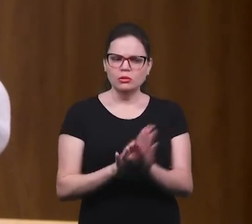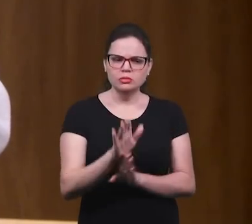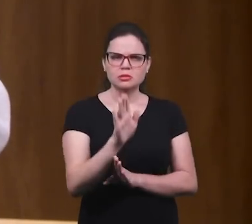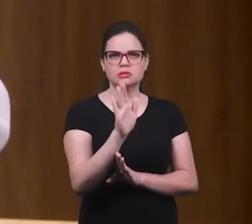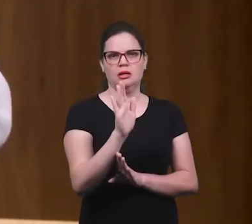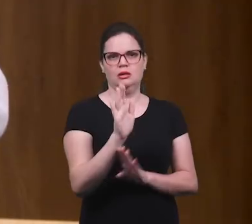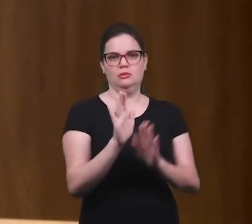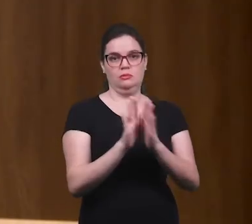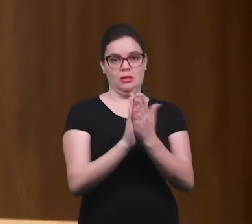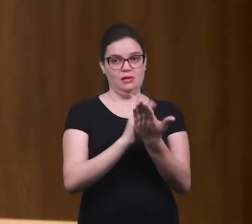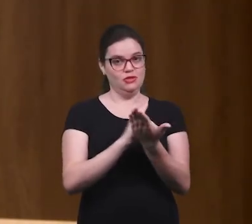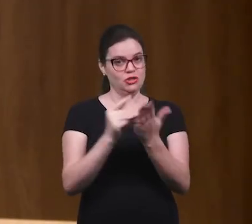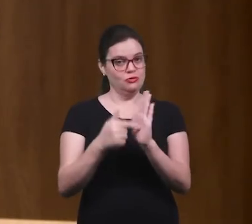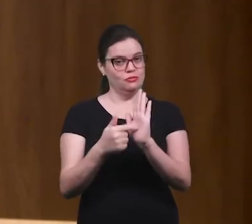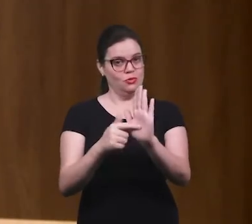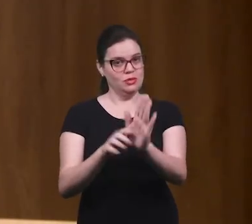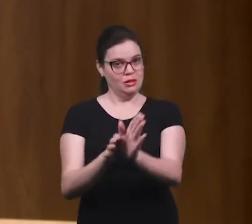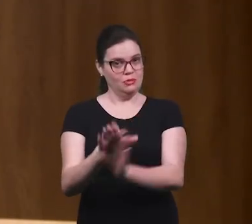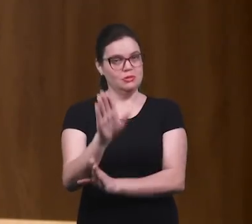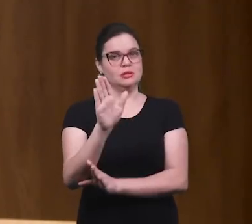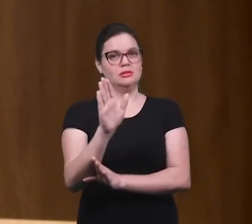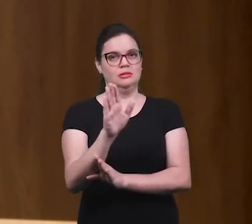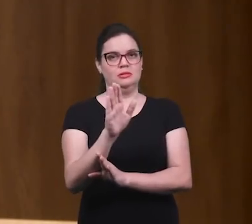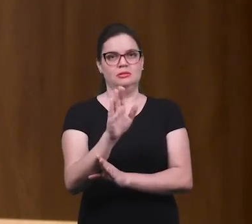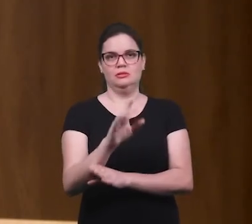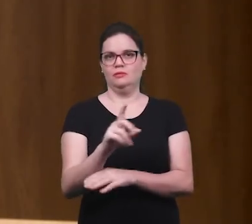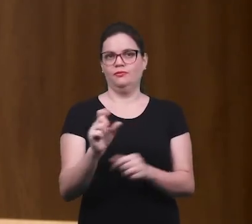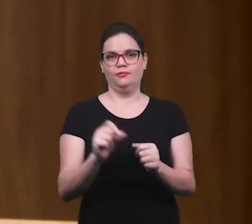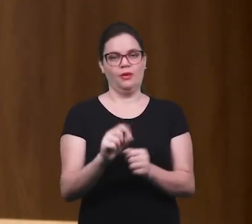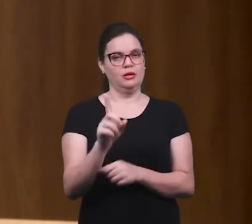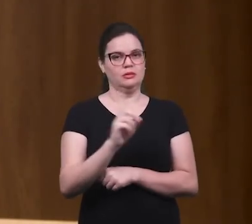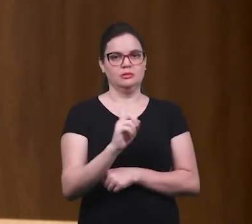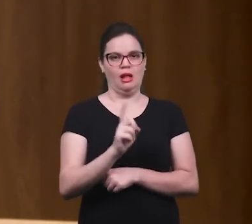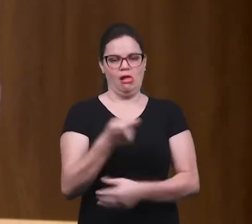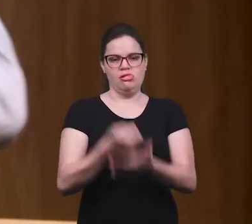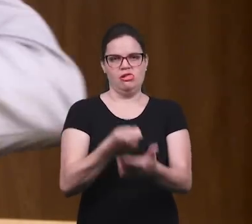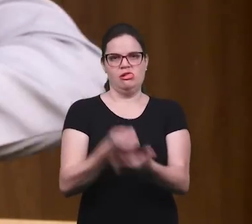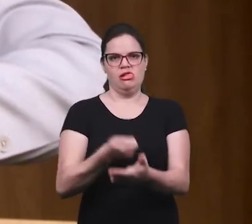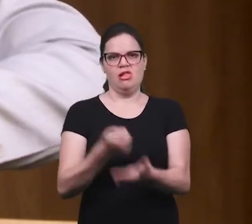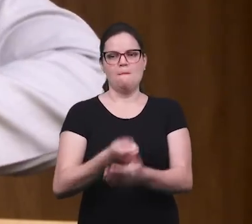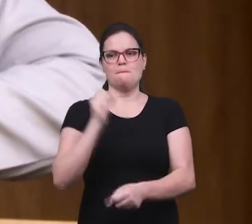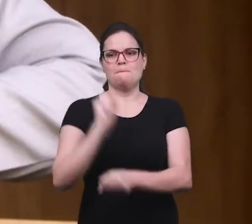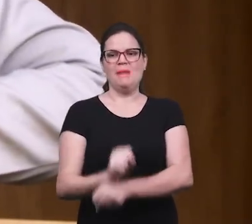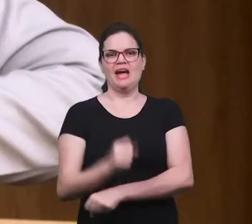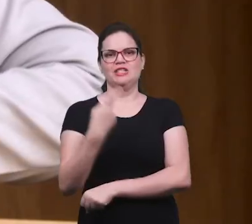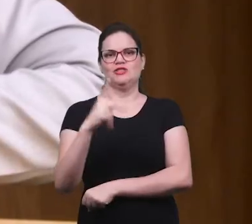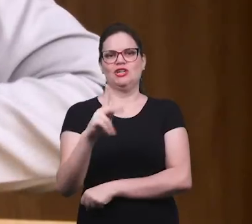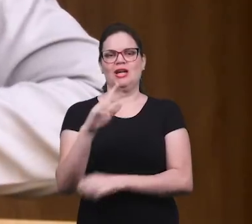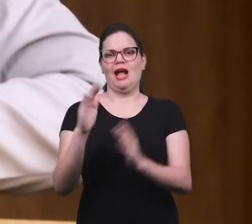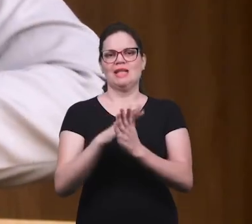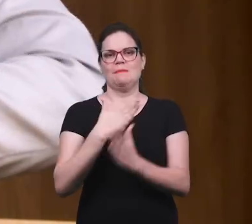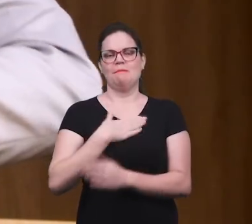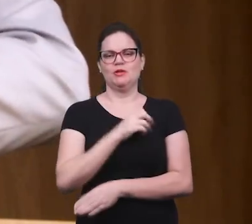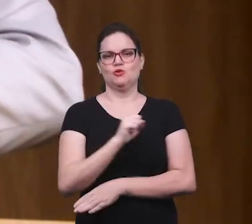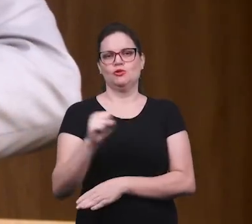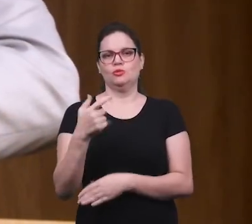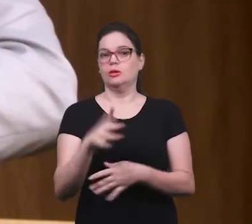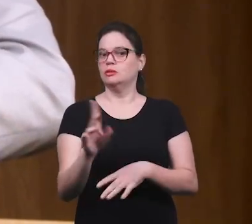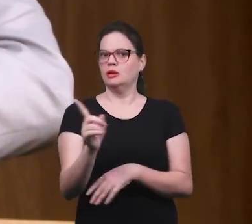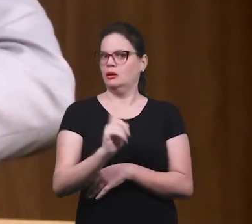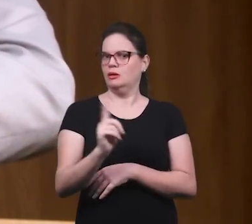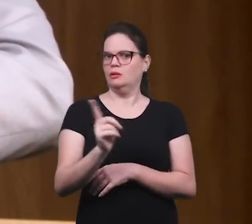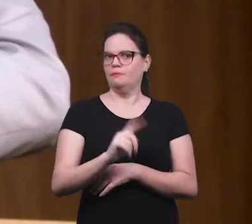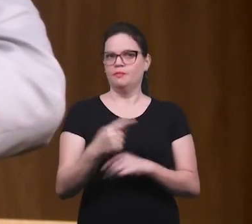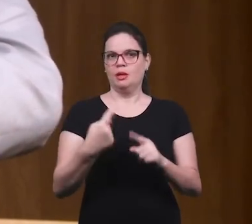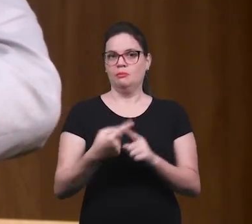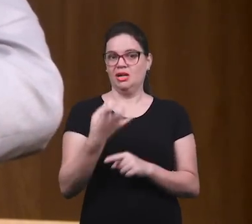conselho, bíblico para esse marido, não façam isso. Porque se você conseguir afastar a sua esposa